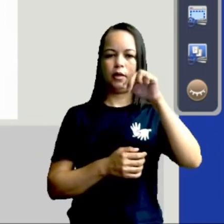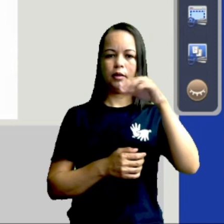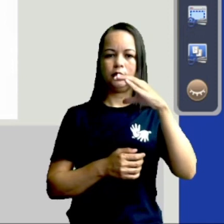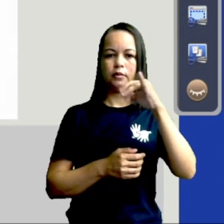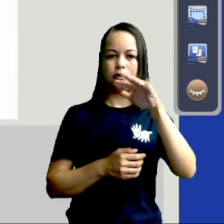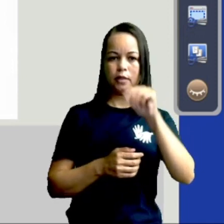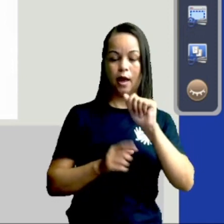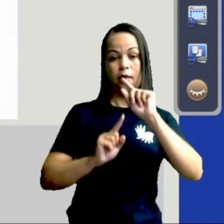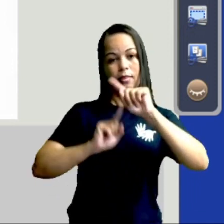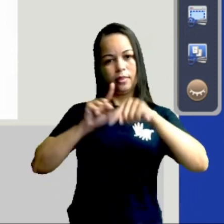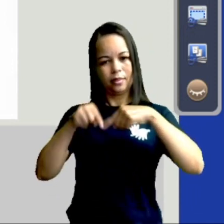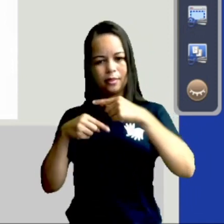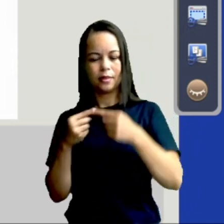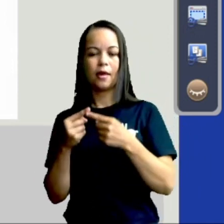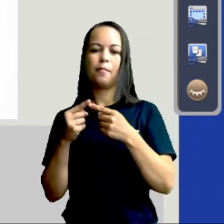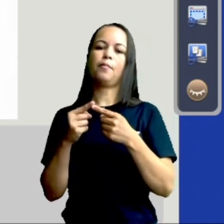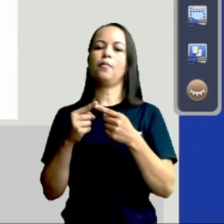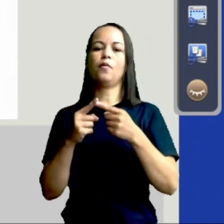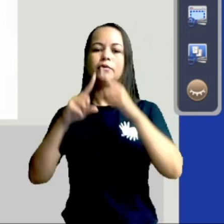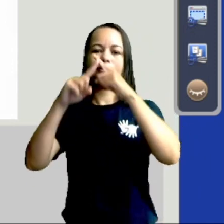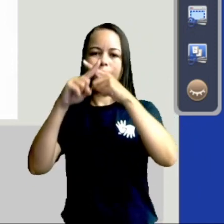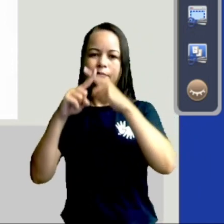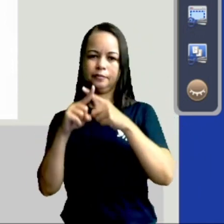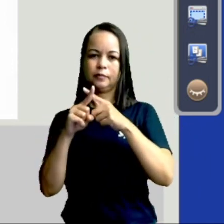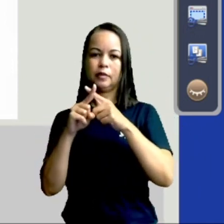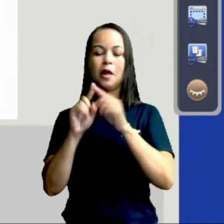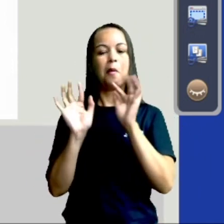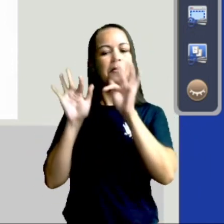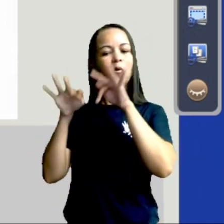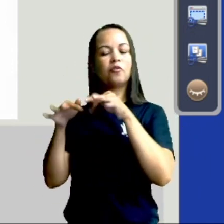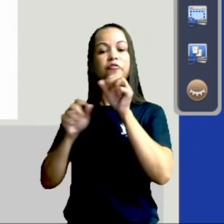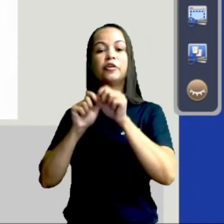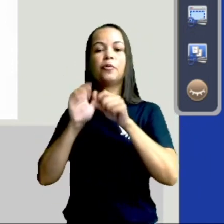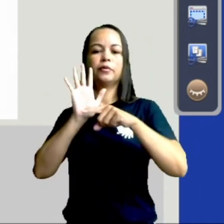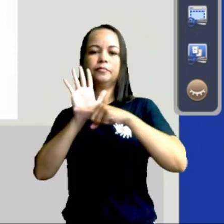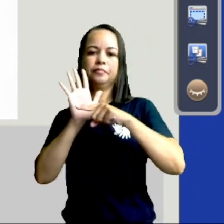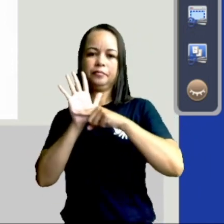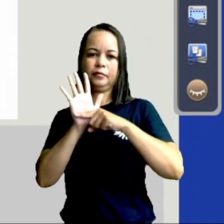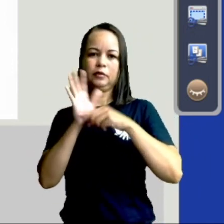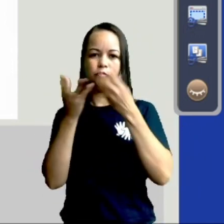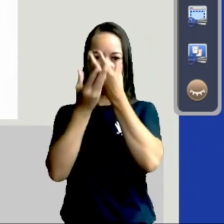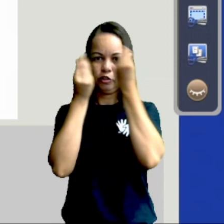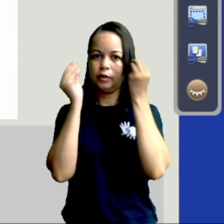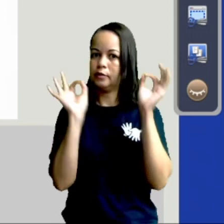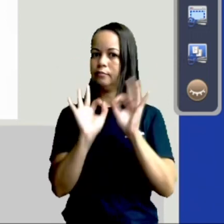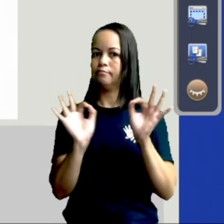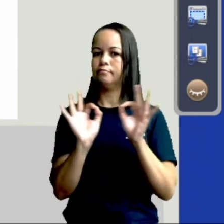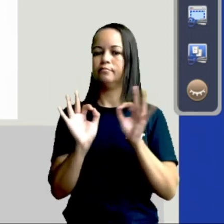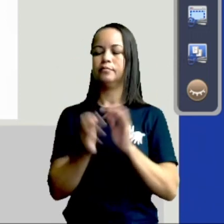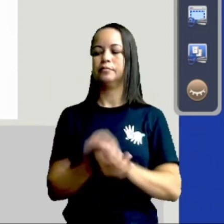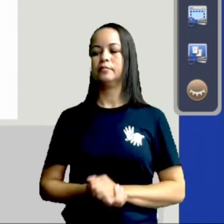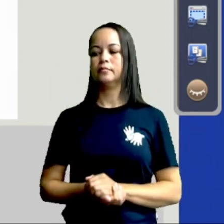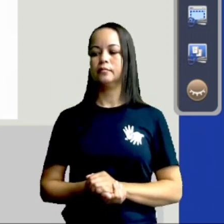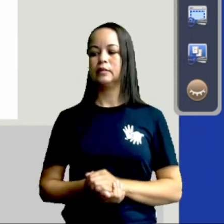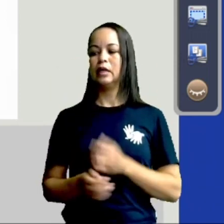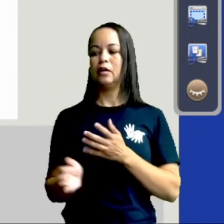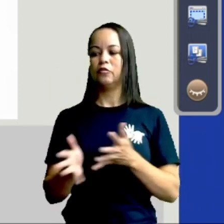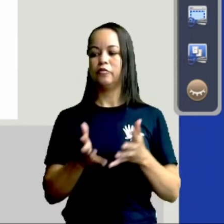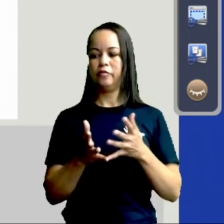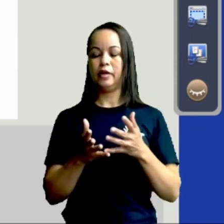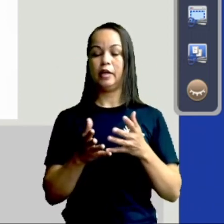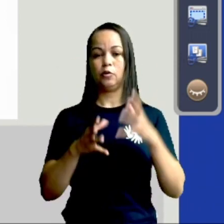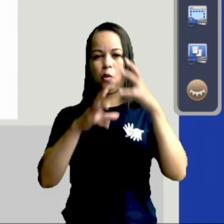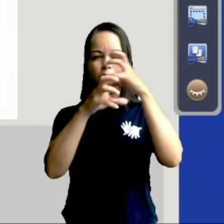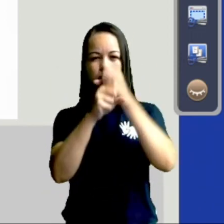resolve a multiplicação, por último é que a gente faz a subtração, não pode esquecer disso. Feito as contas,